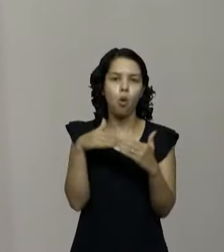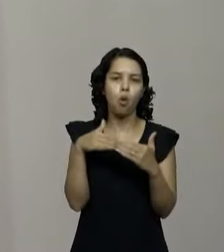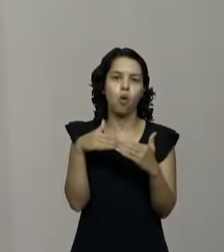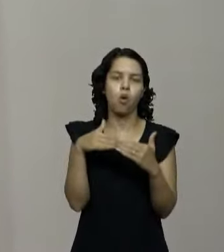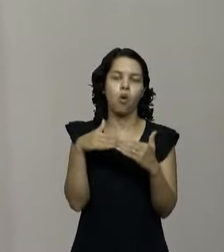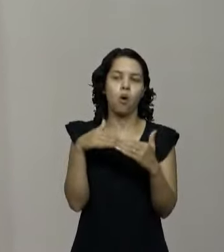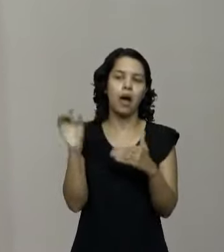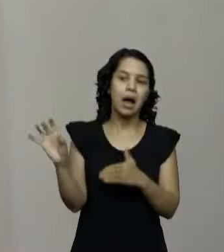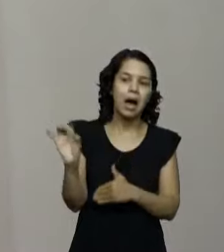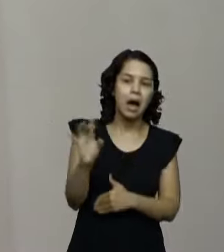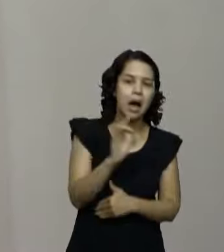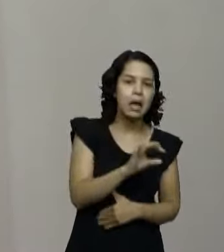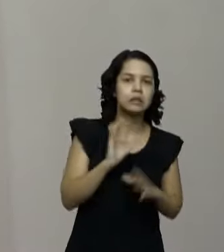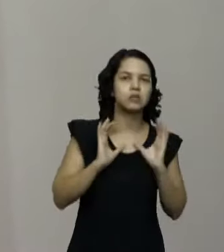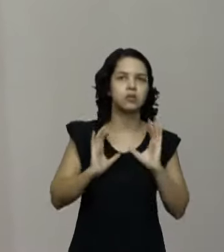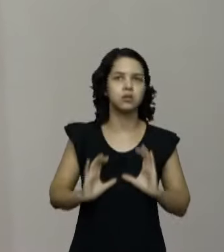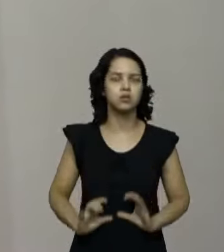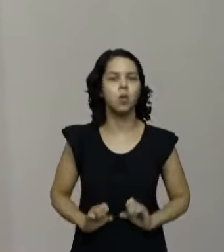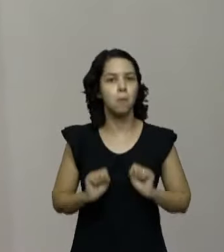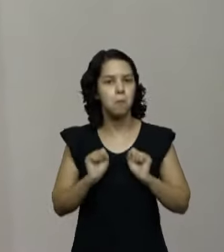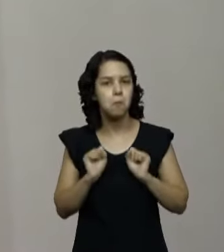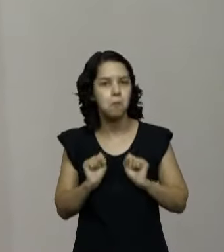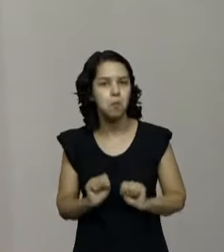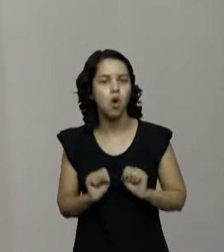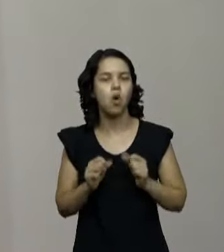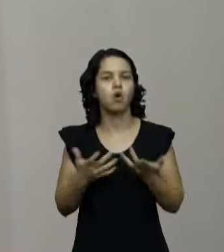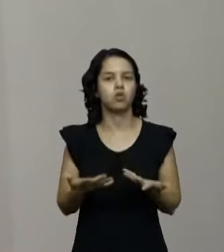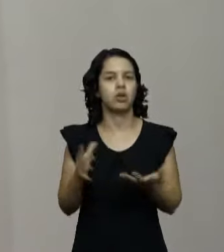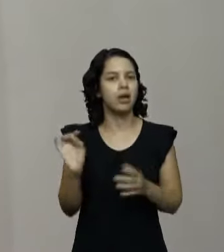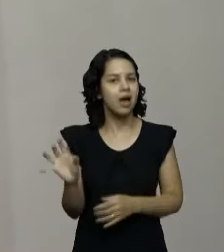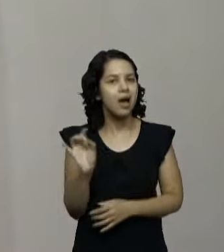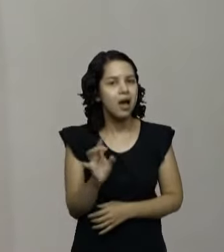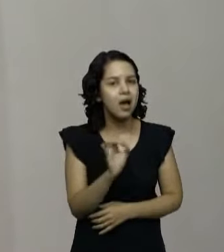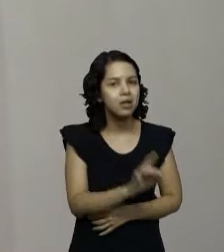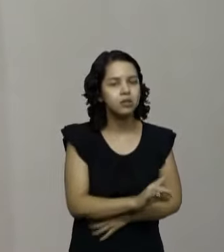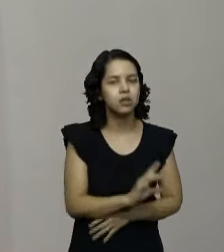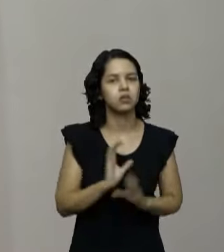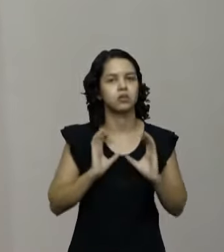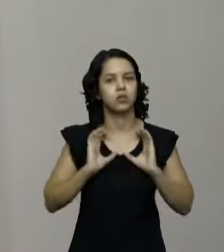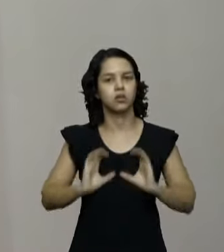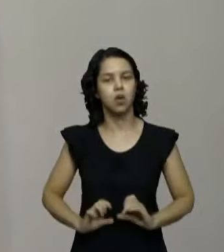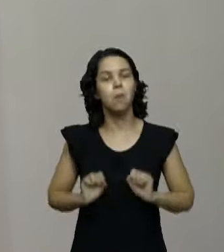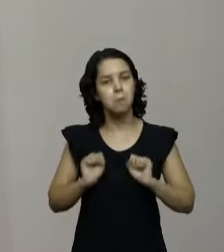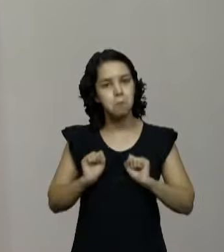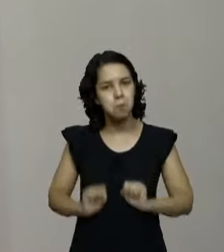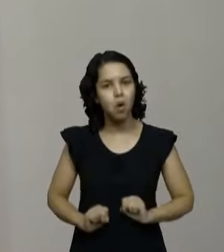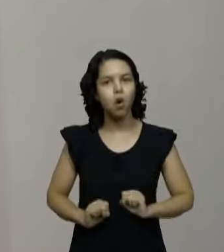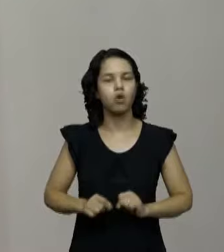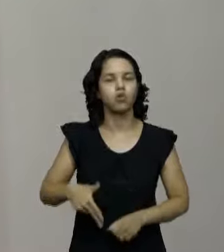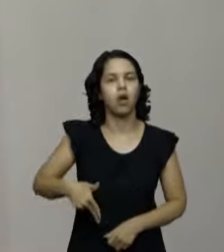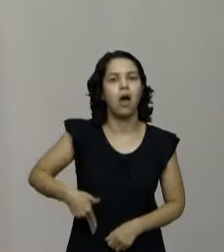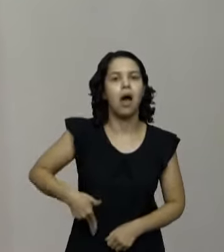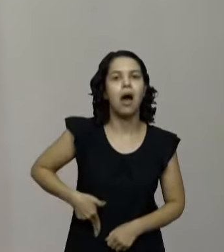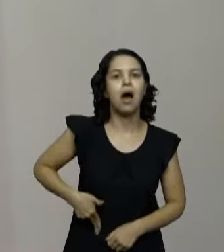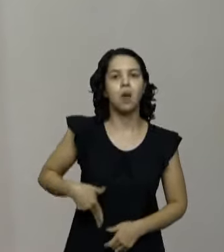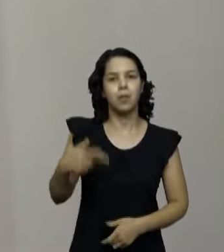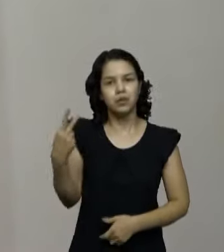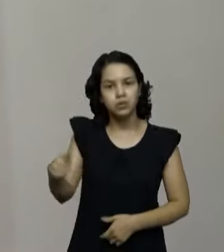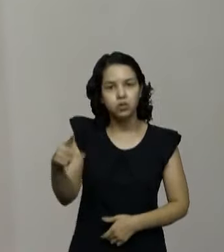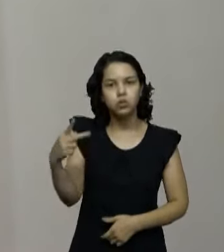Pode tirar agora as fotos. De cada cidadão ter a sua arma devidamente